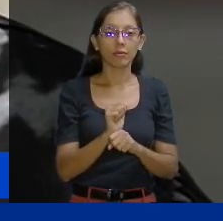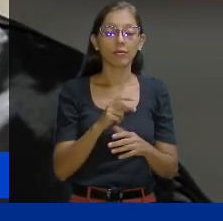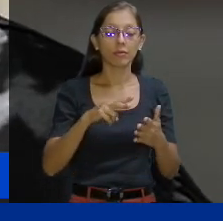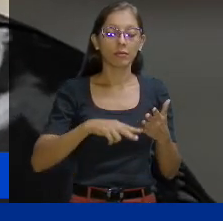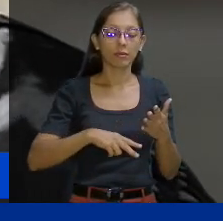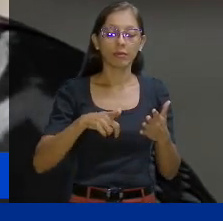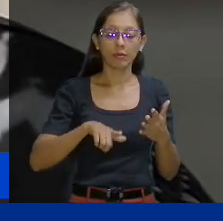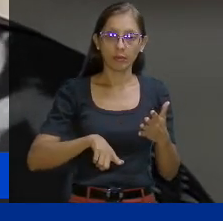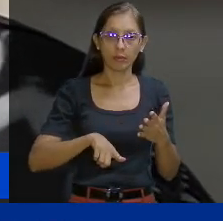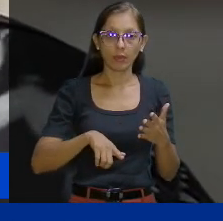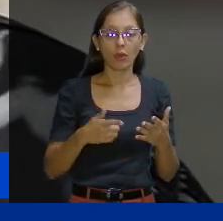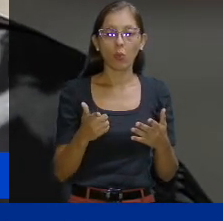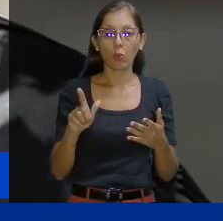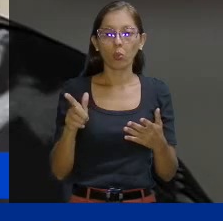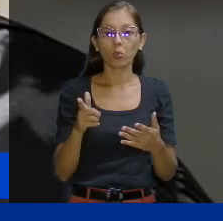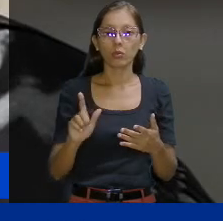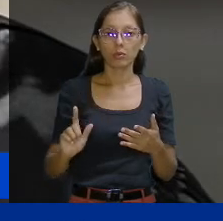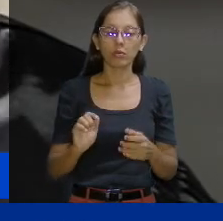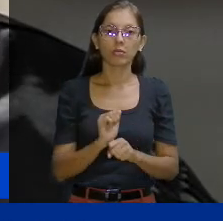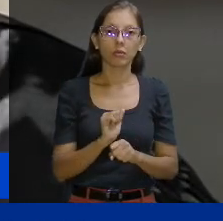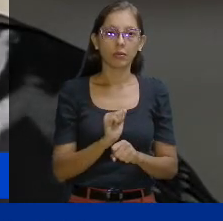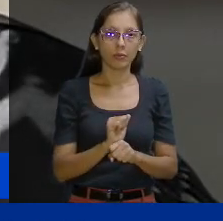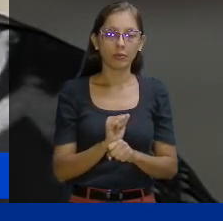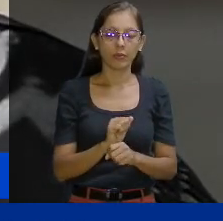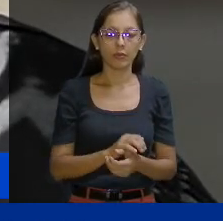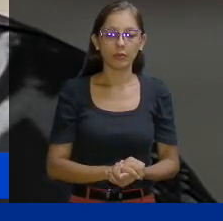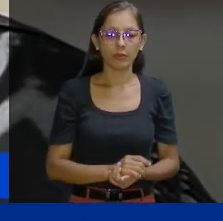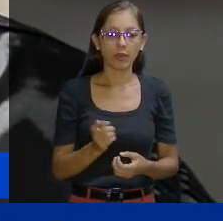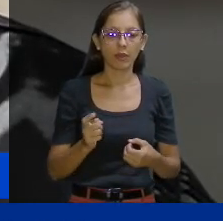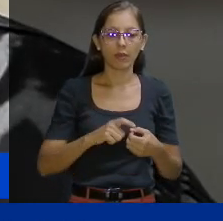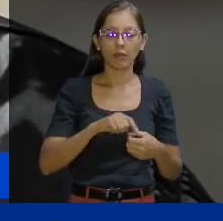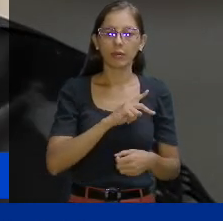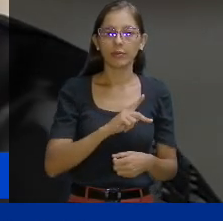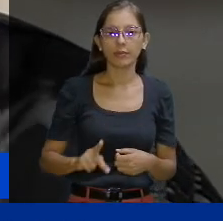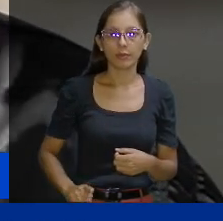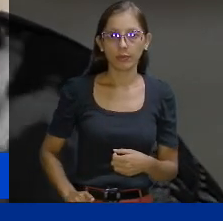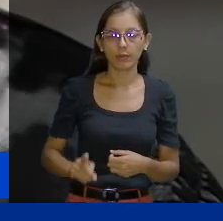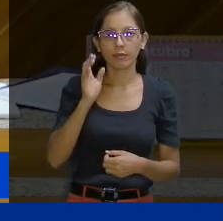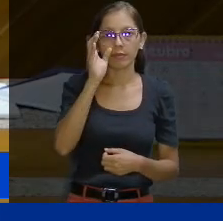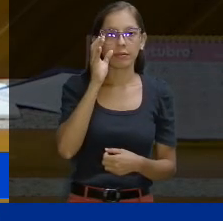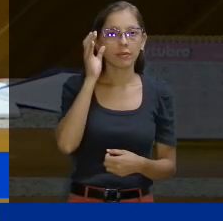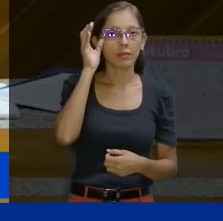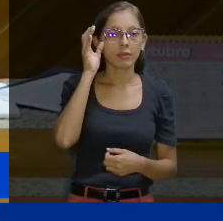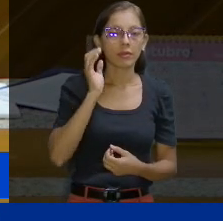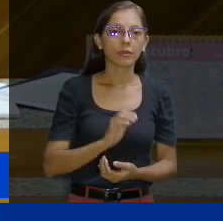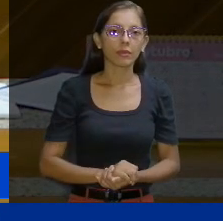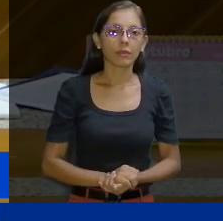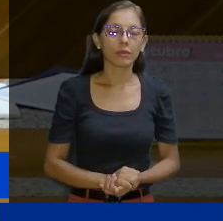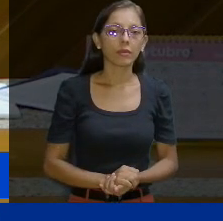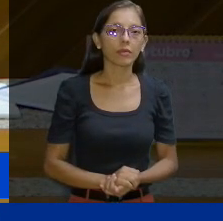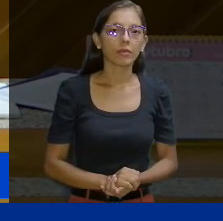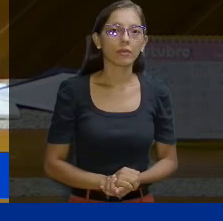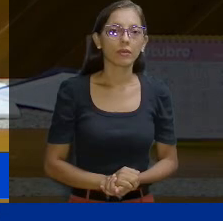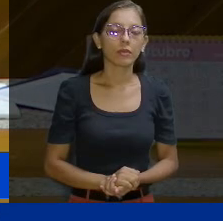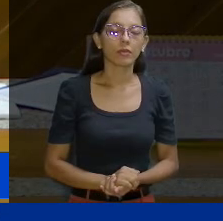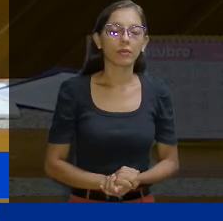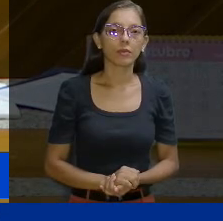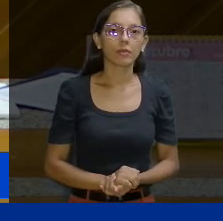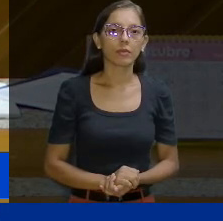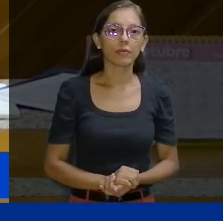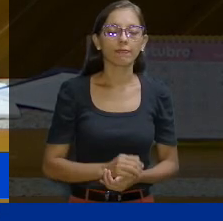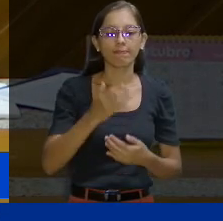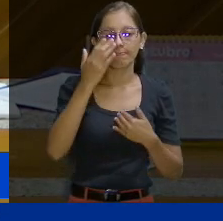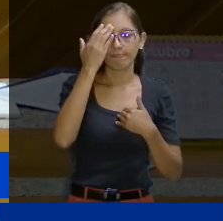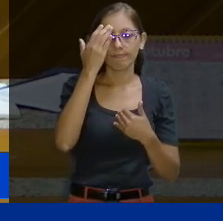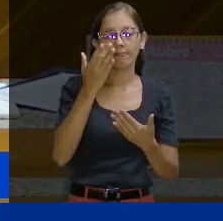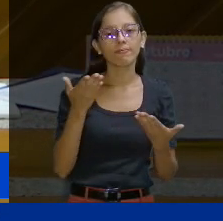Valente aguardam. Retorna à presidência o desembargador Carmo Antônio. Juiz desembargador Carmo Antônio. Obrigado, desembargador Carlos Storck. Não havendo